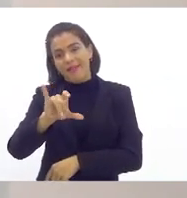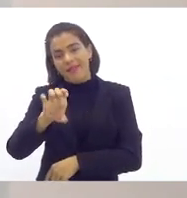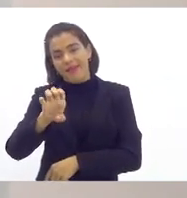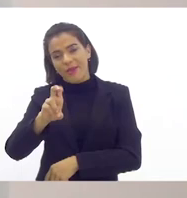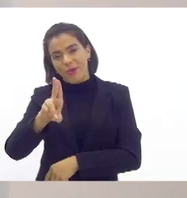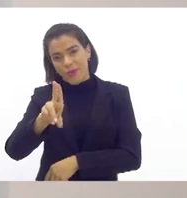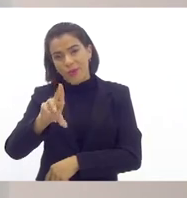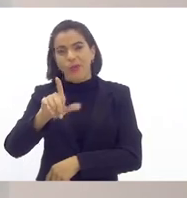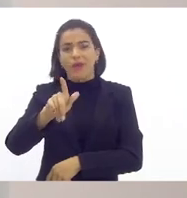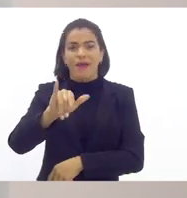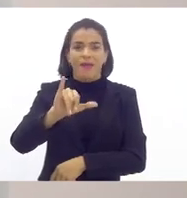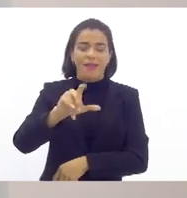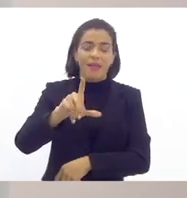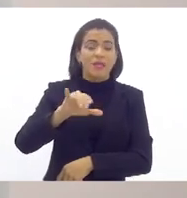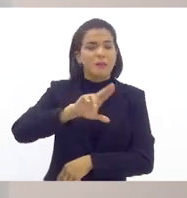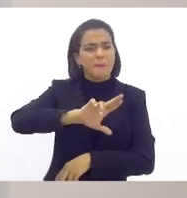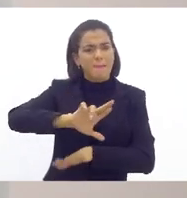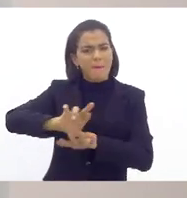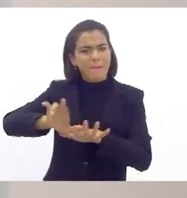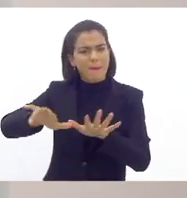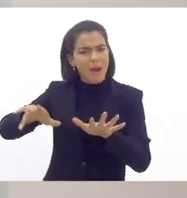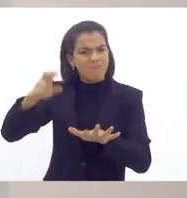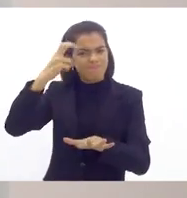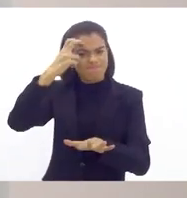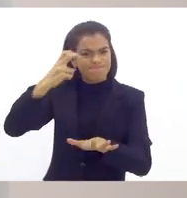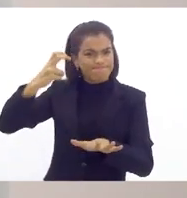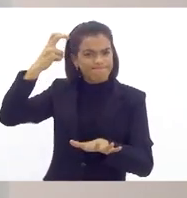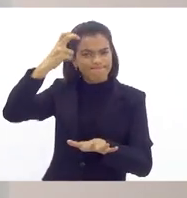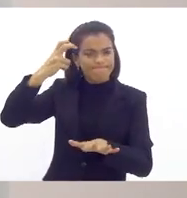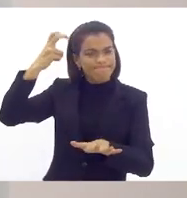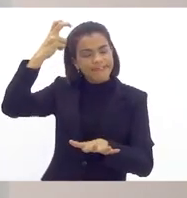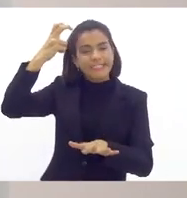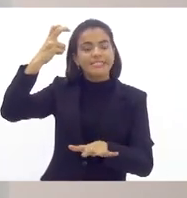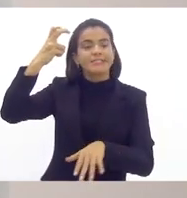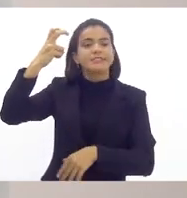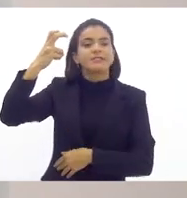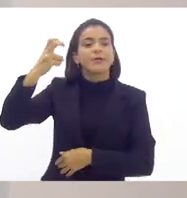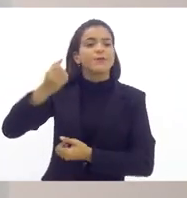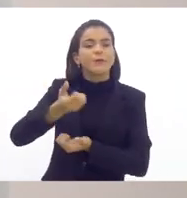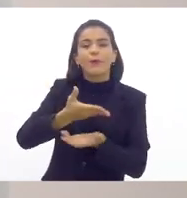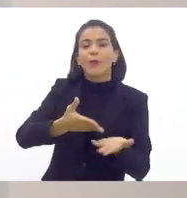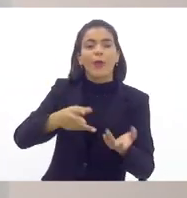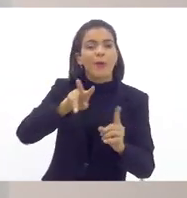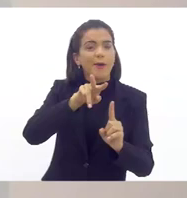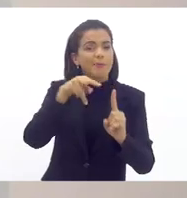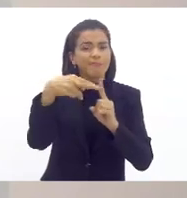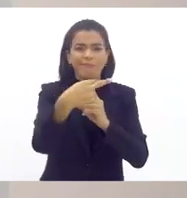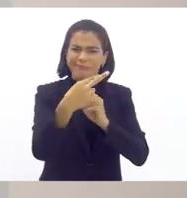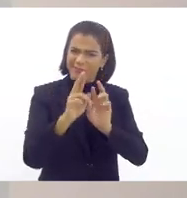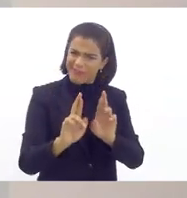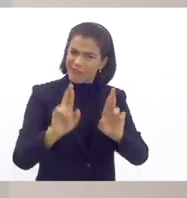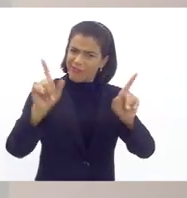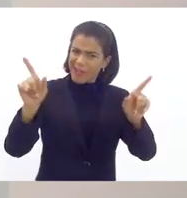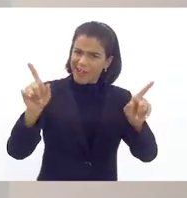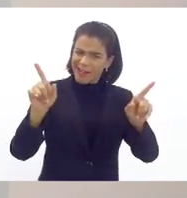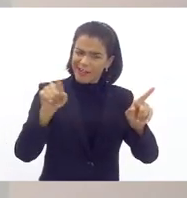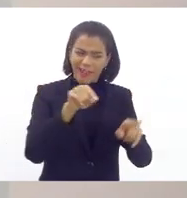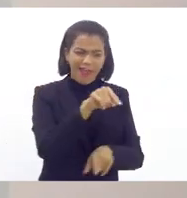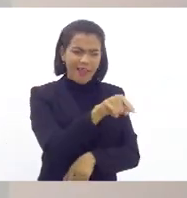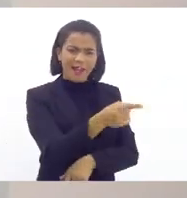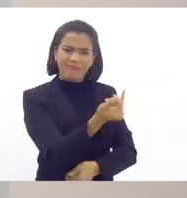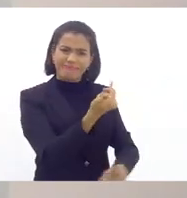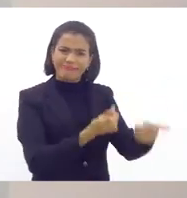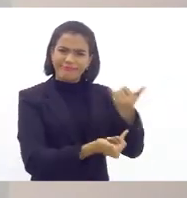Jordano Bruno e tantos outros intelectuais trouxeram uma visão diferente do que era a verdade